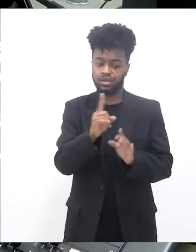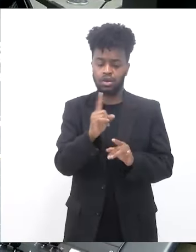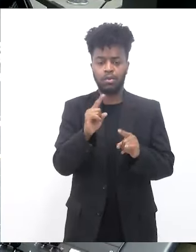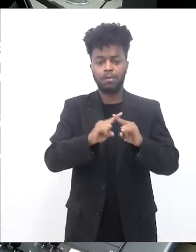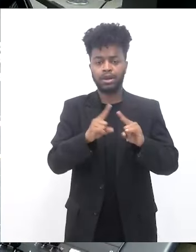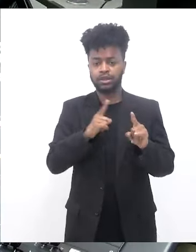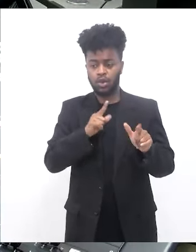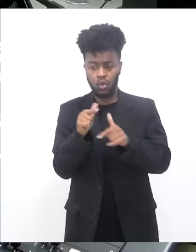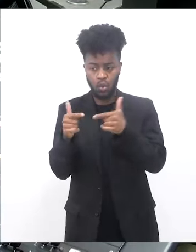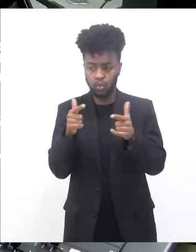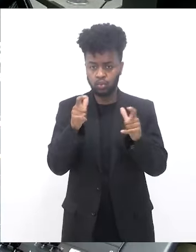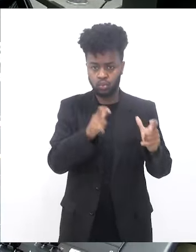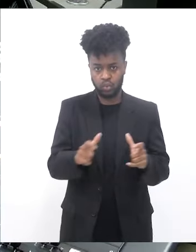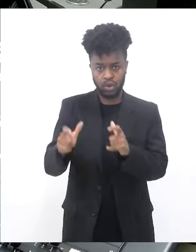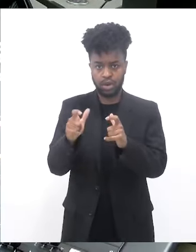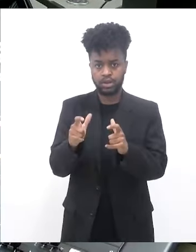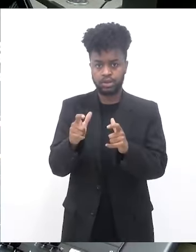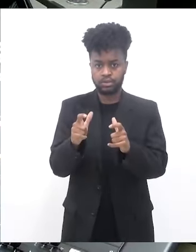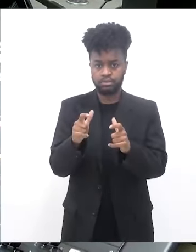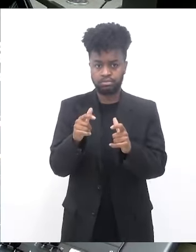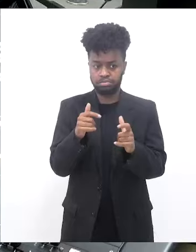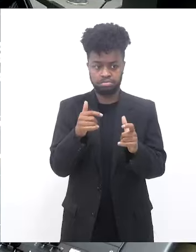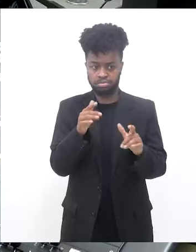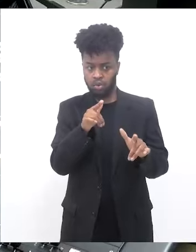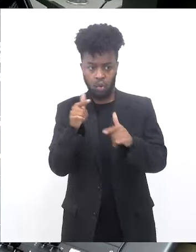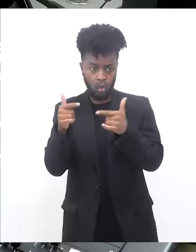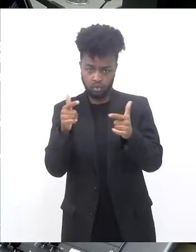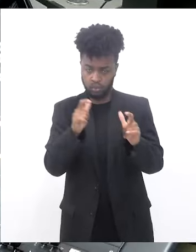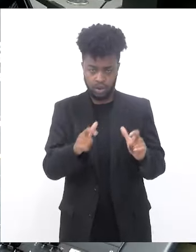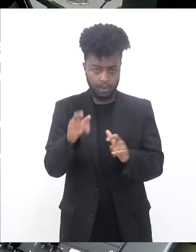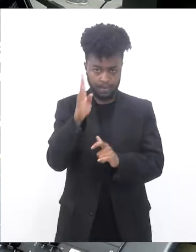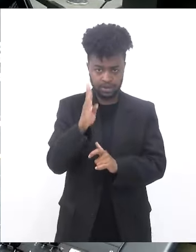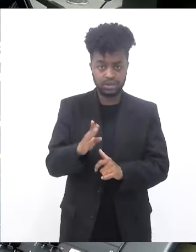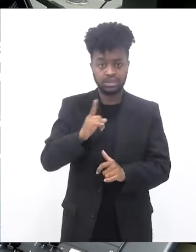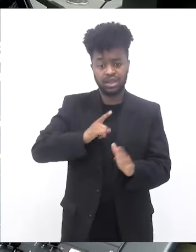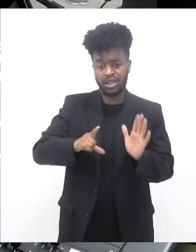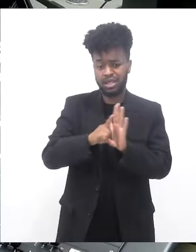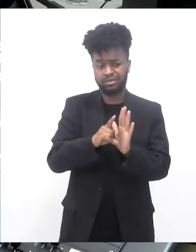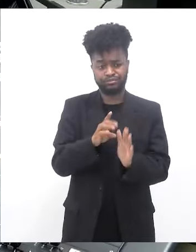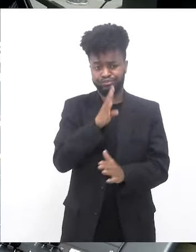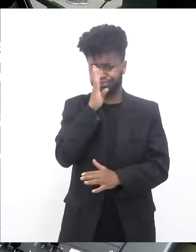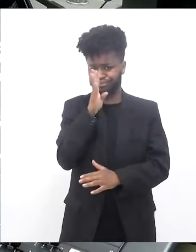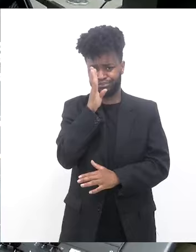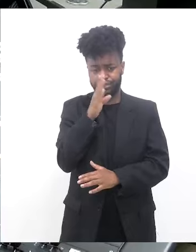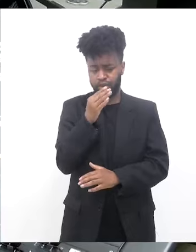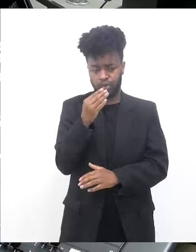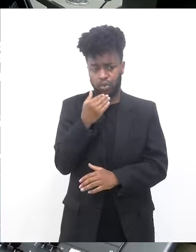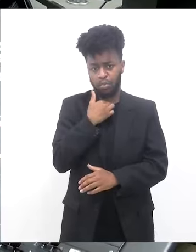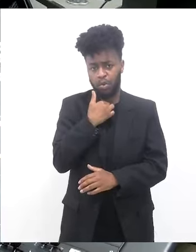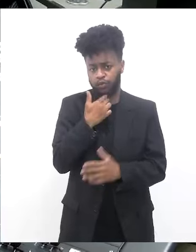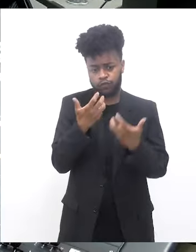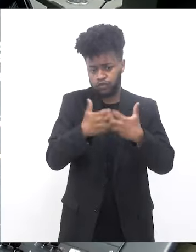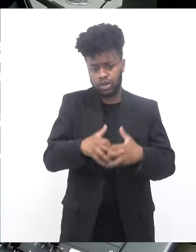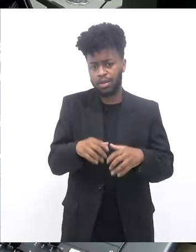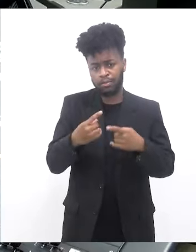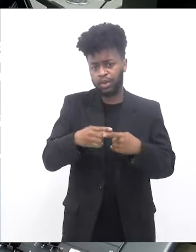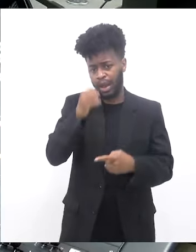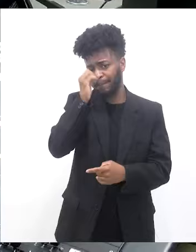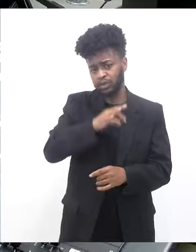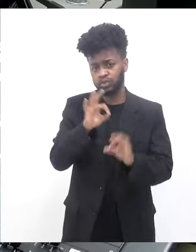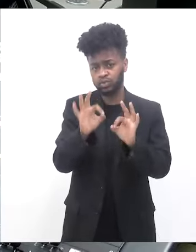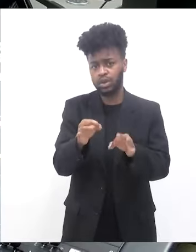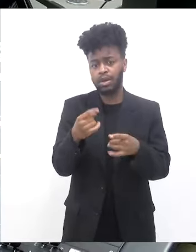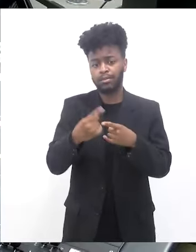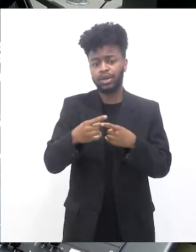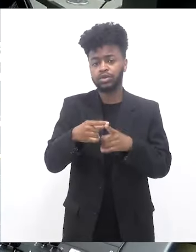são leis brilhantes. Mas em casas legislativas pela aí, Brasil afora, existem leis estapafúrdias que não devem pegar mesmo. Porque aí é um absurdo.